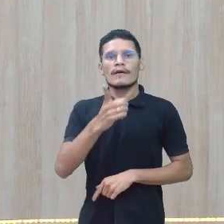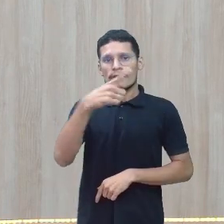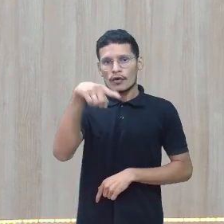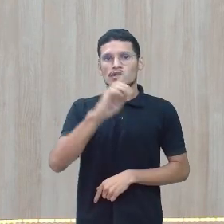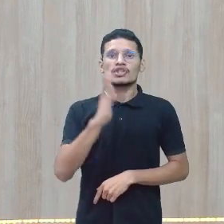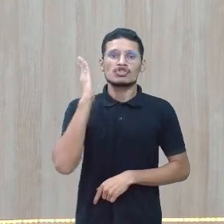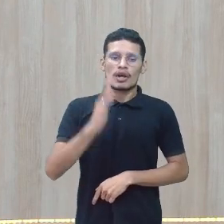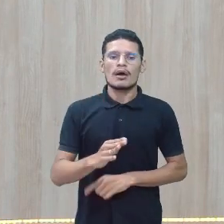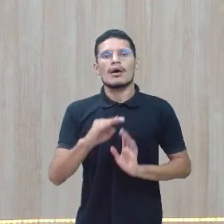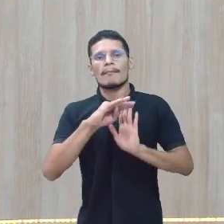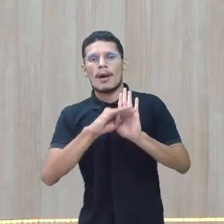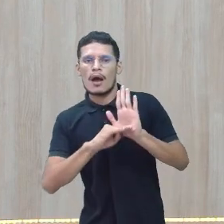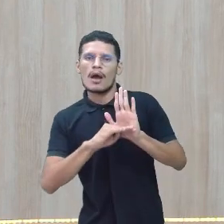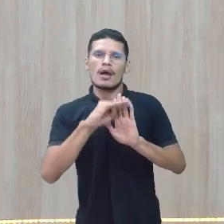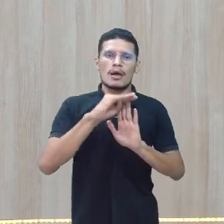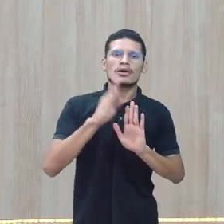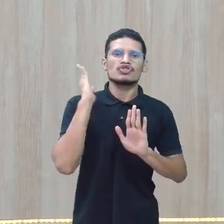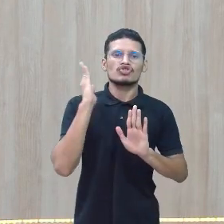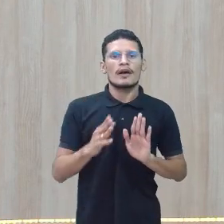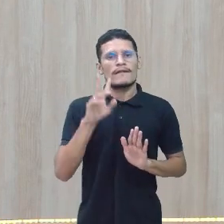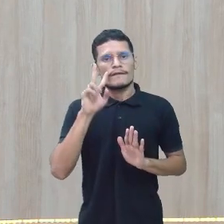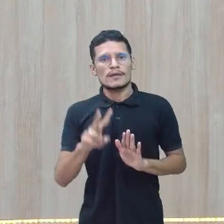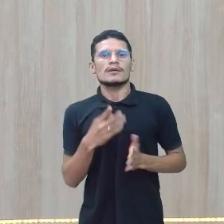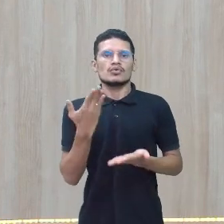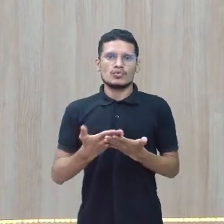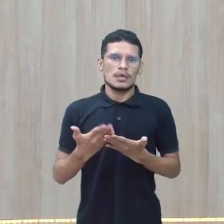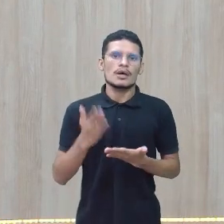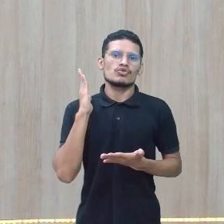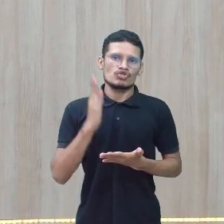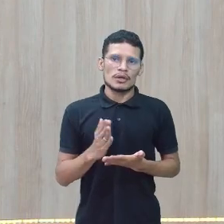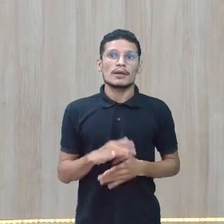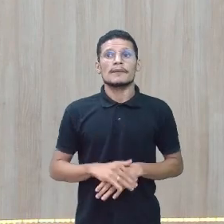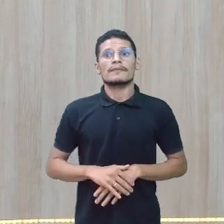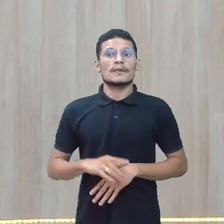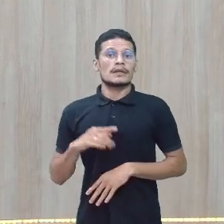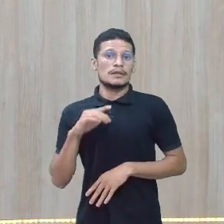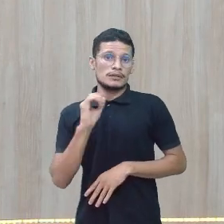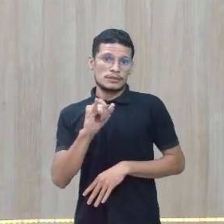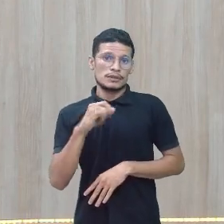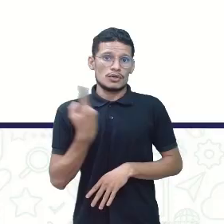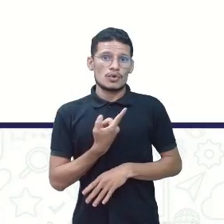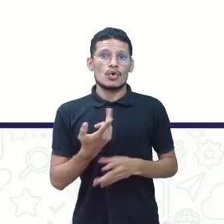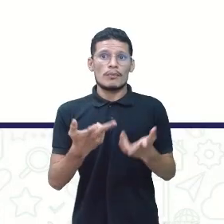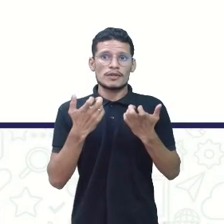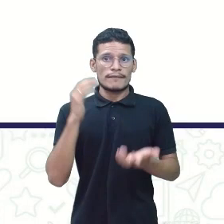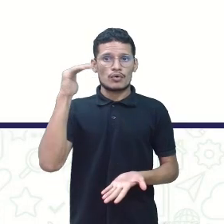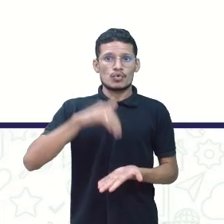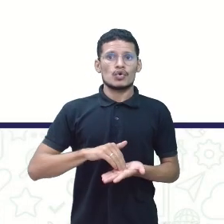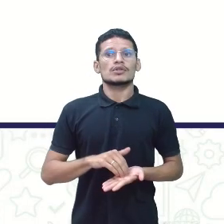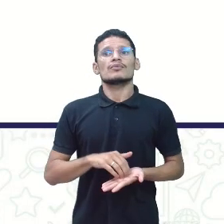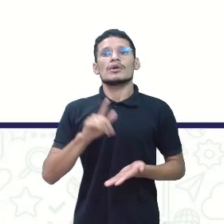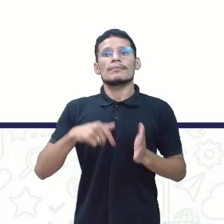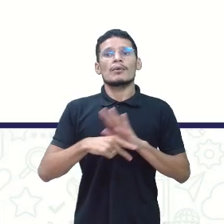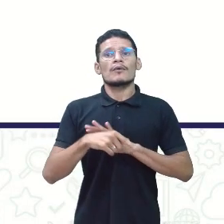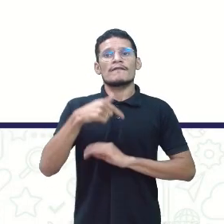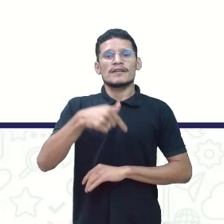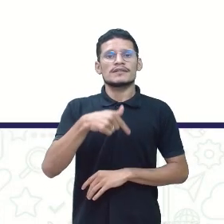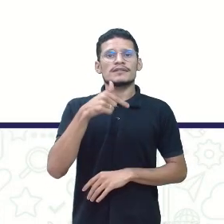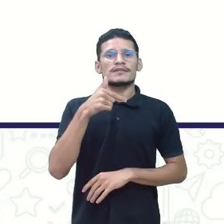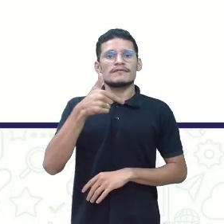vocês já escutaram, até mesmo já falaram sobre isso. Se a gente observar o último número, eu tenho 27